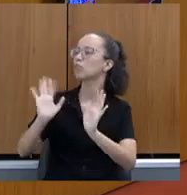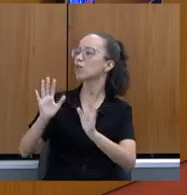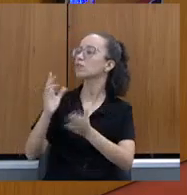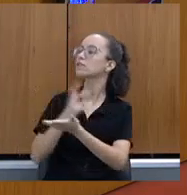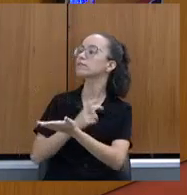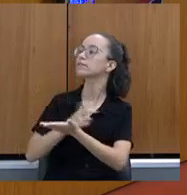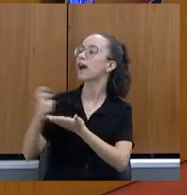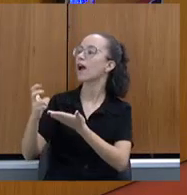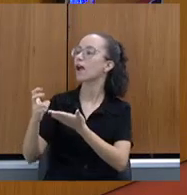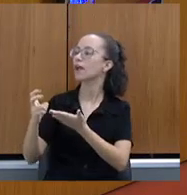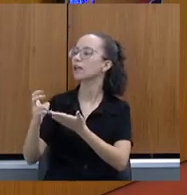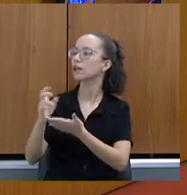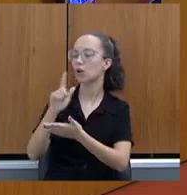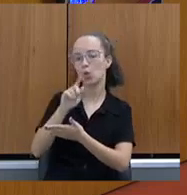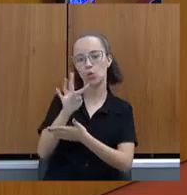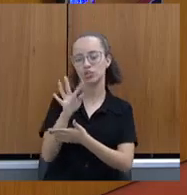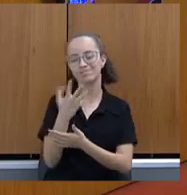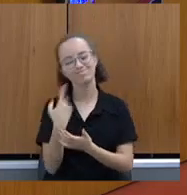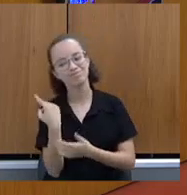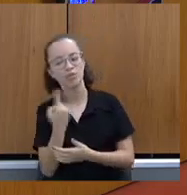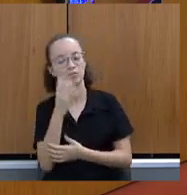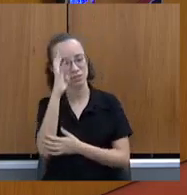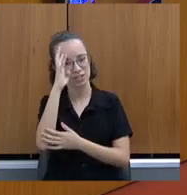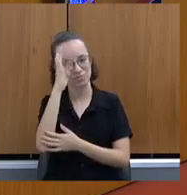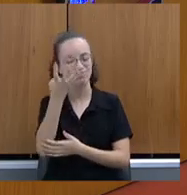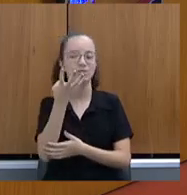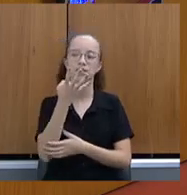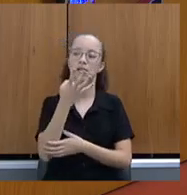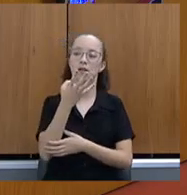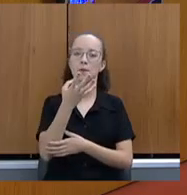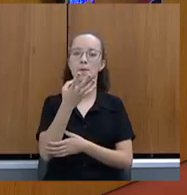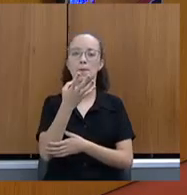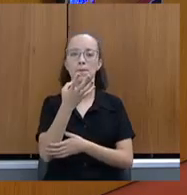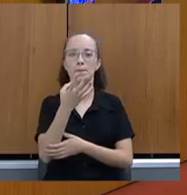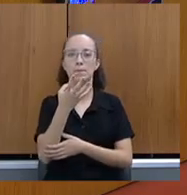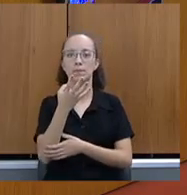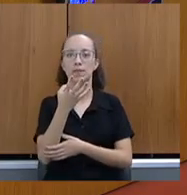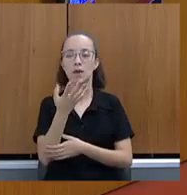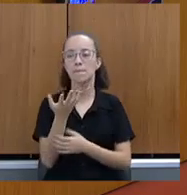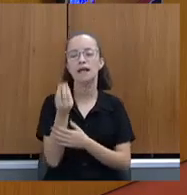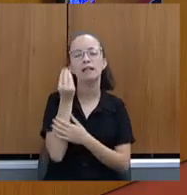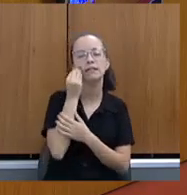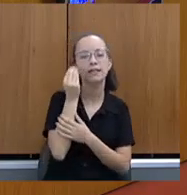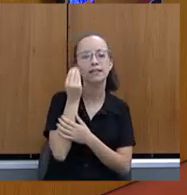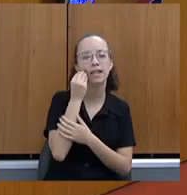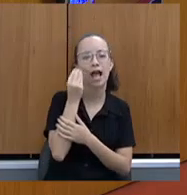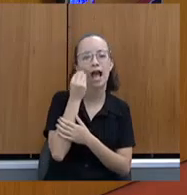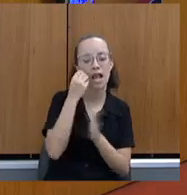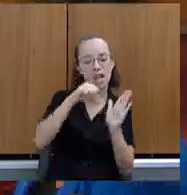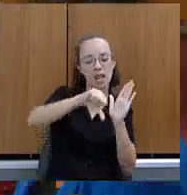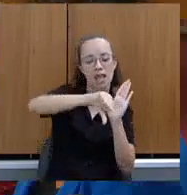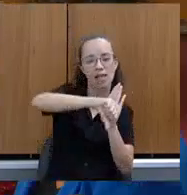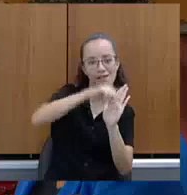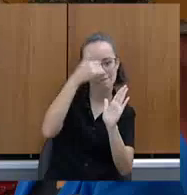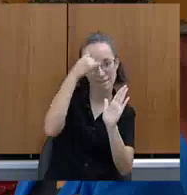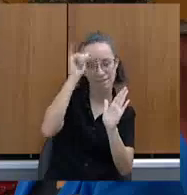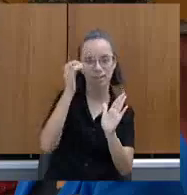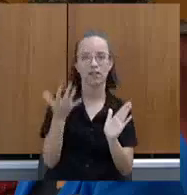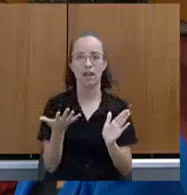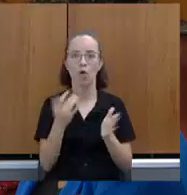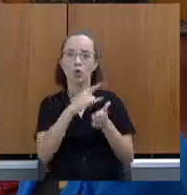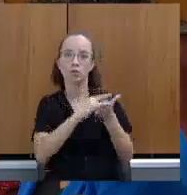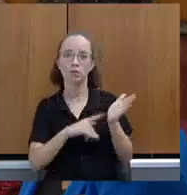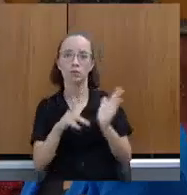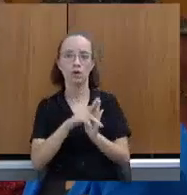do Curral vem cá Gucci vamos resolver para tornar legal a sua ilegalidade o termo de ajustamento de Conduta da